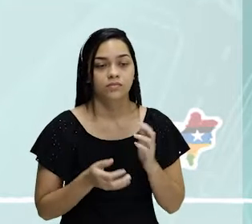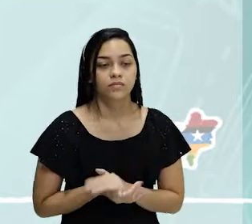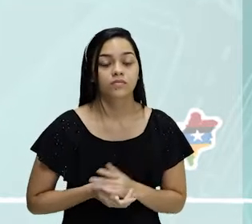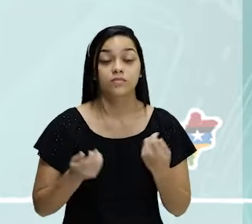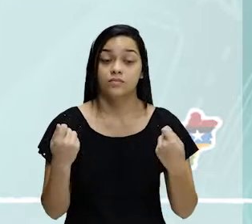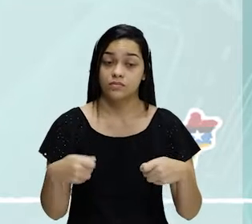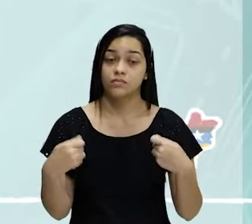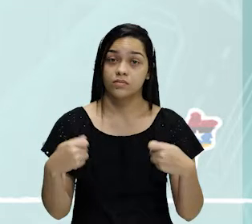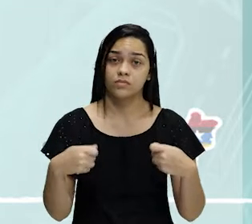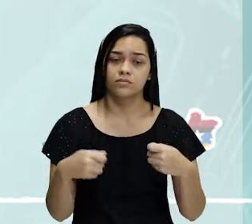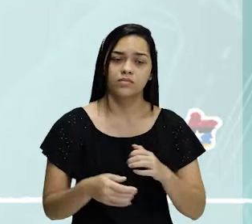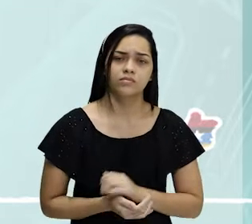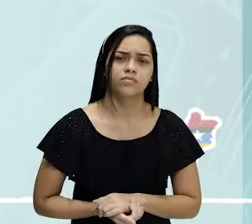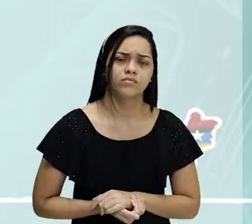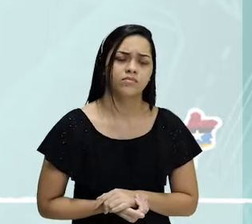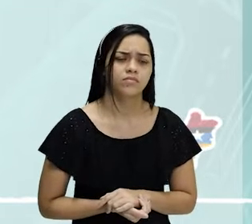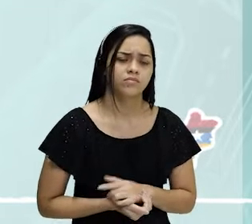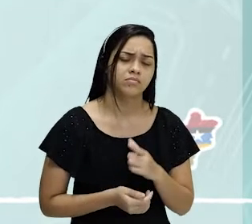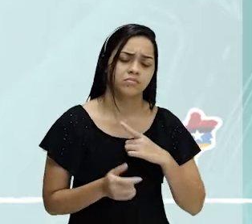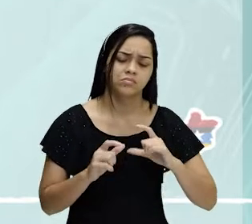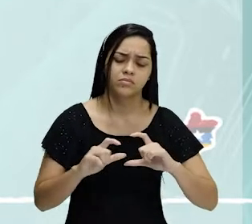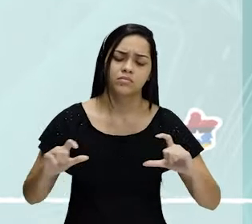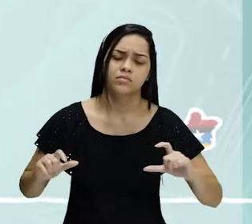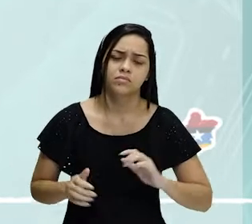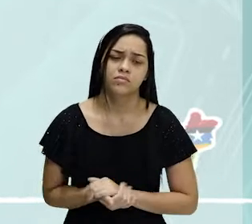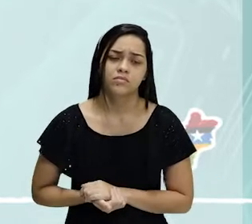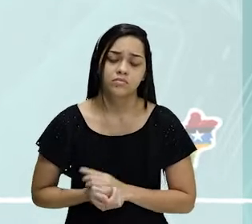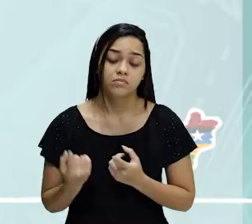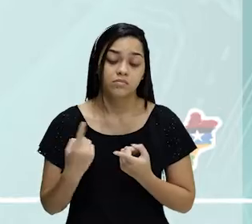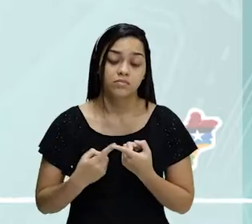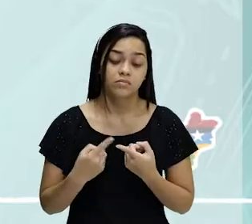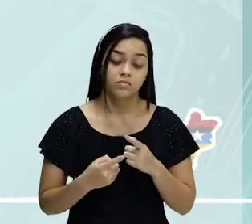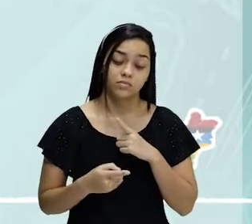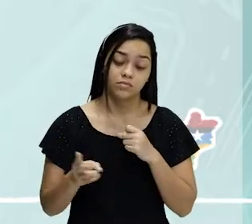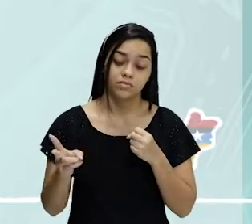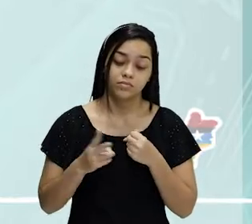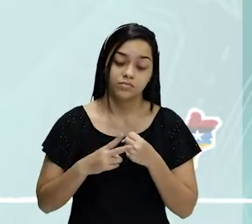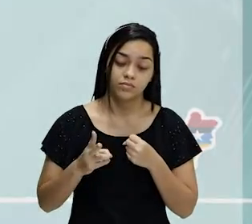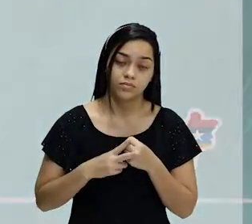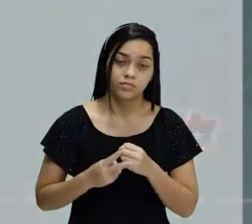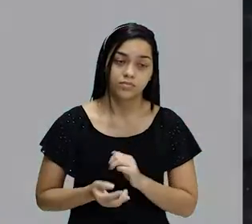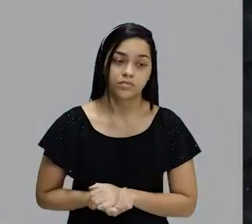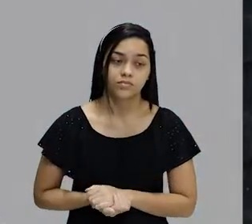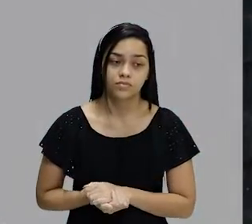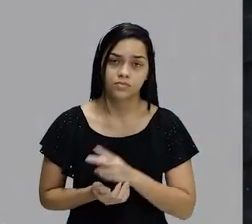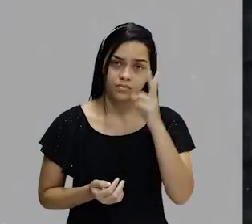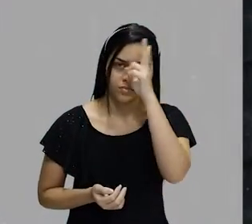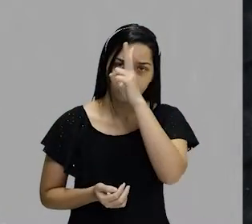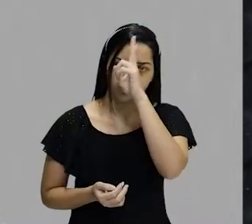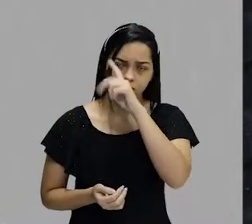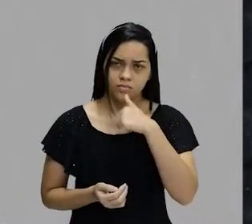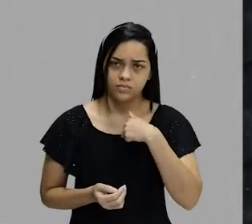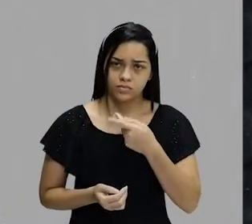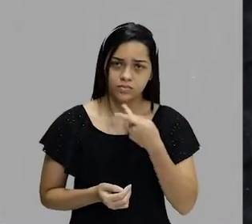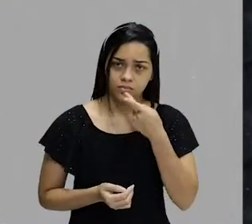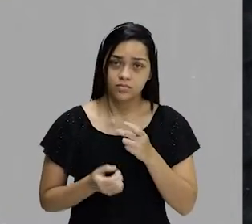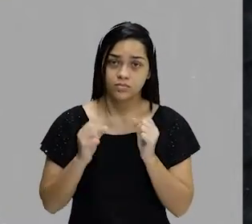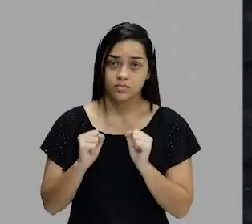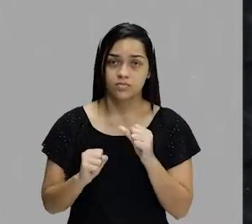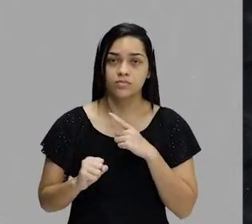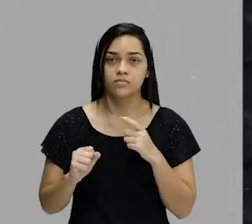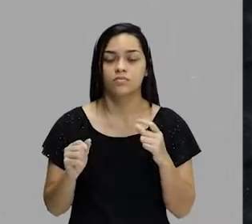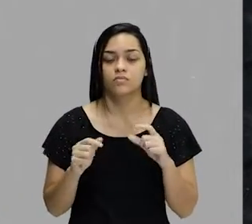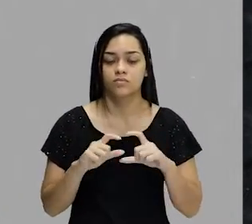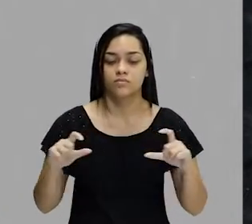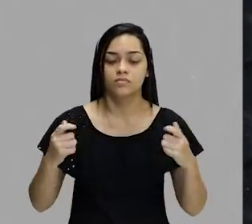é necessário. Eu tenho aí uma oração. Por que eu tenho uma oração? Porque eu tenho um verbo. Lembra que eu falei que para ser oração